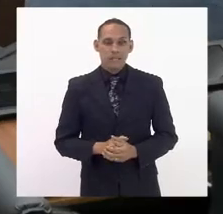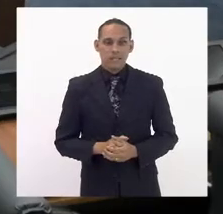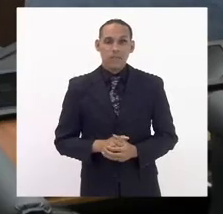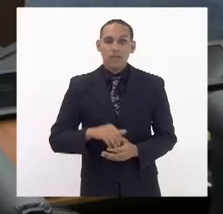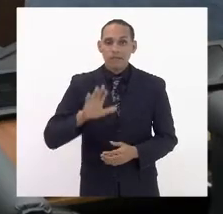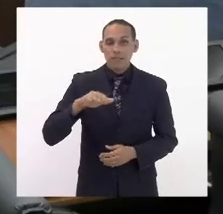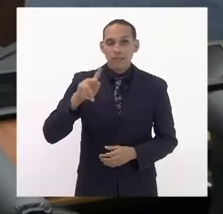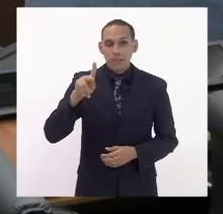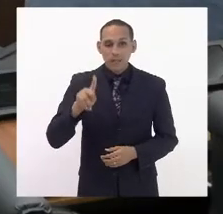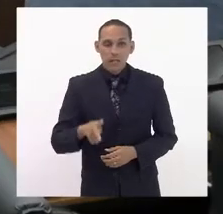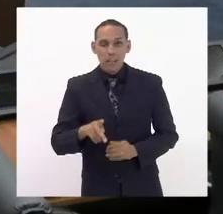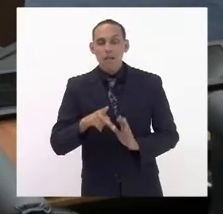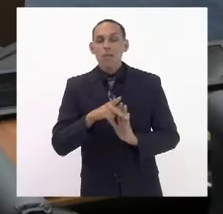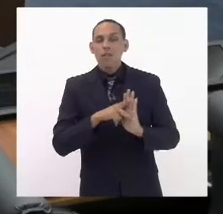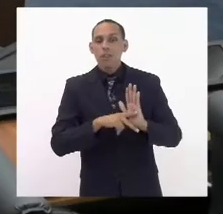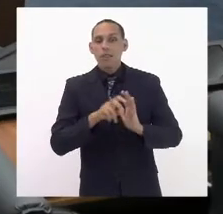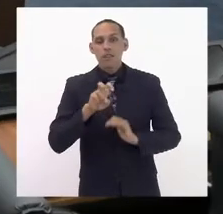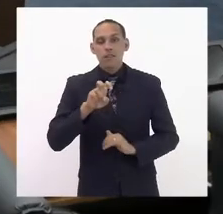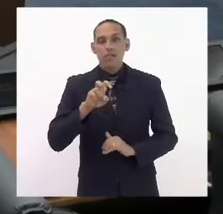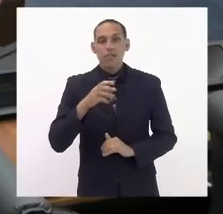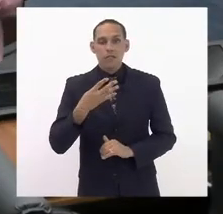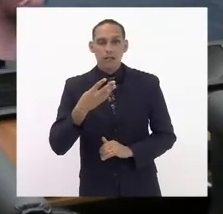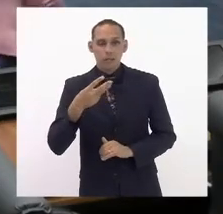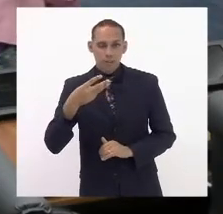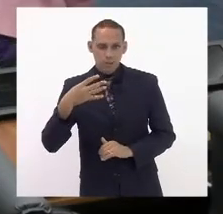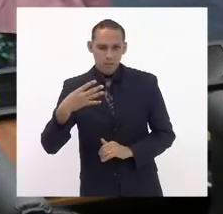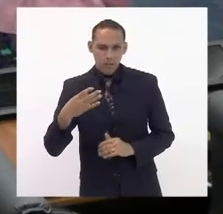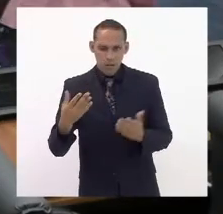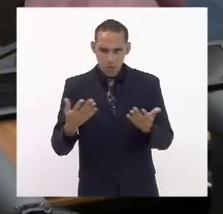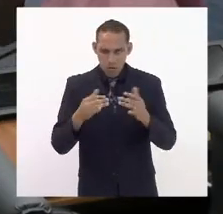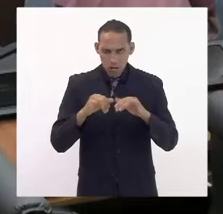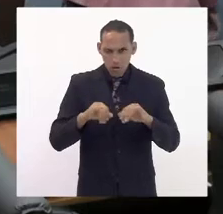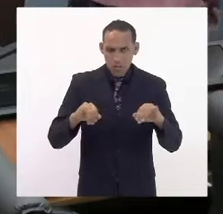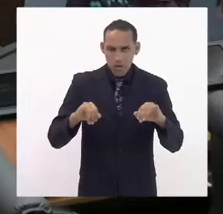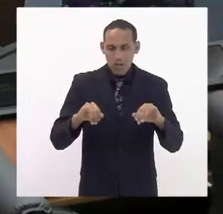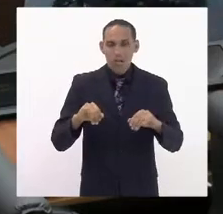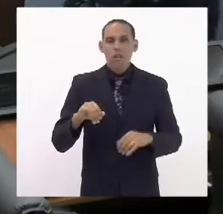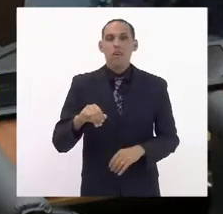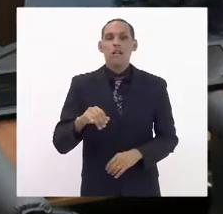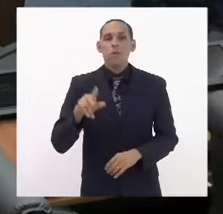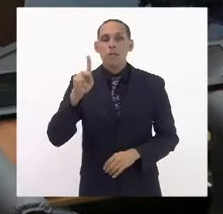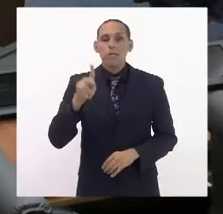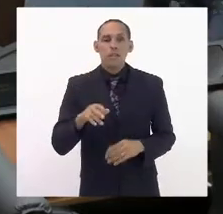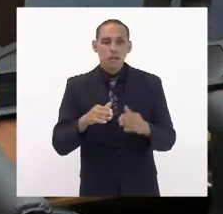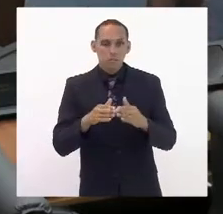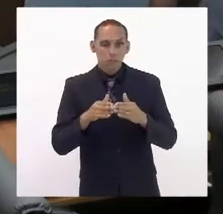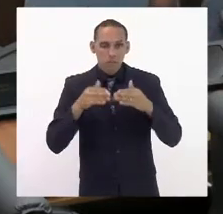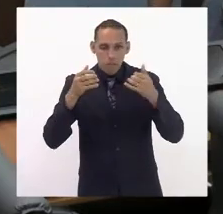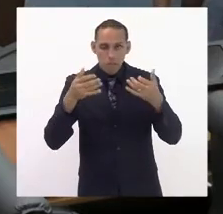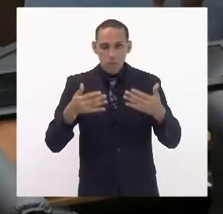Presidente, o projeto 5434 vai ser cantado hoje? Presidente, pela ordem.